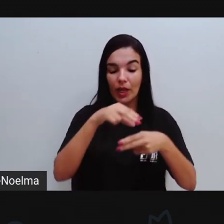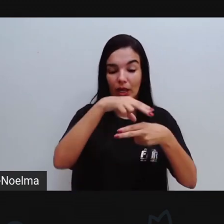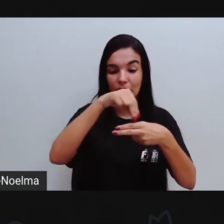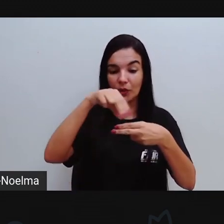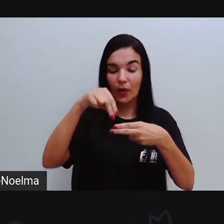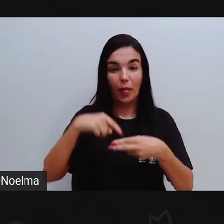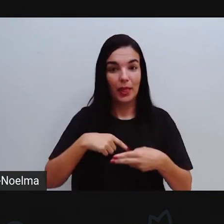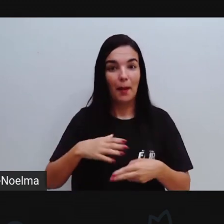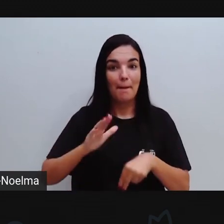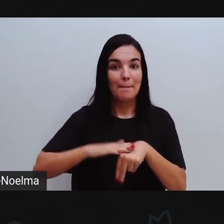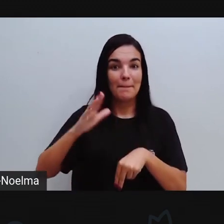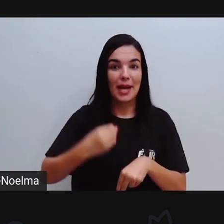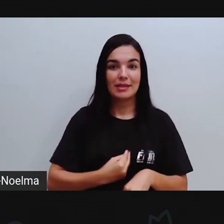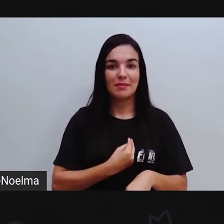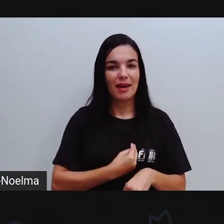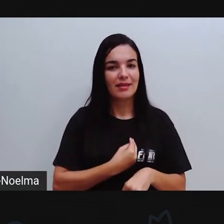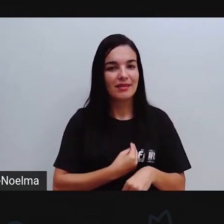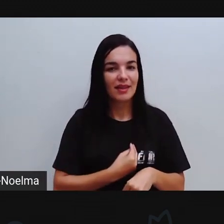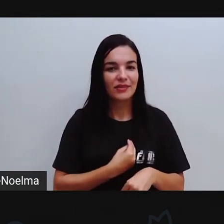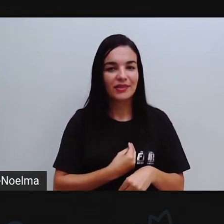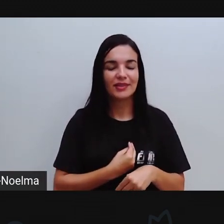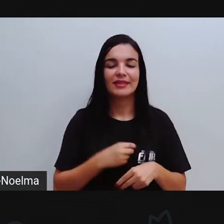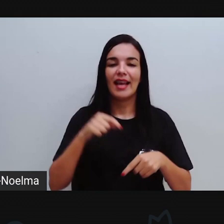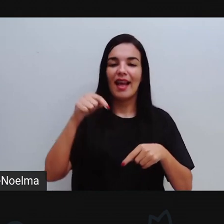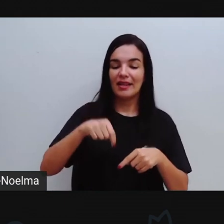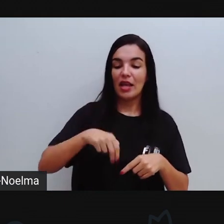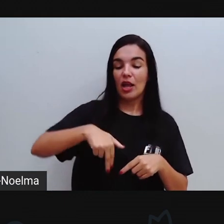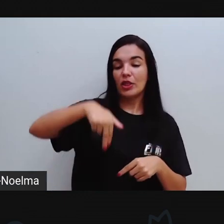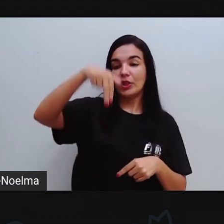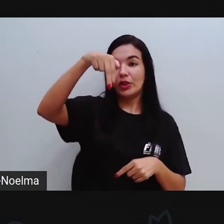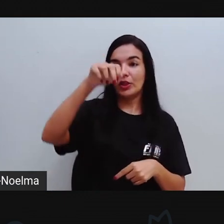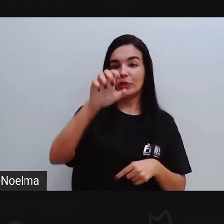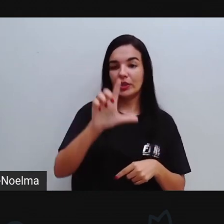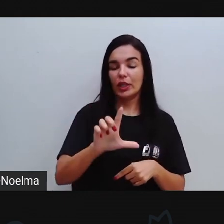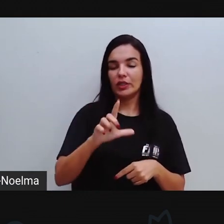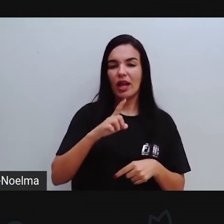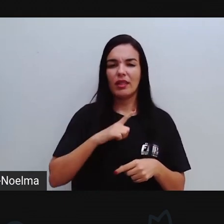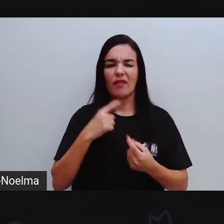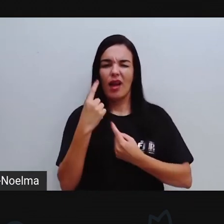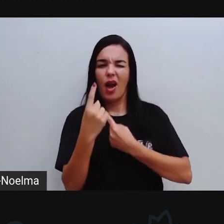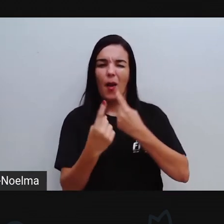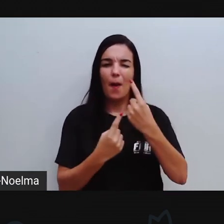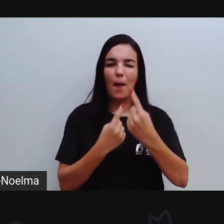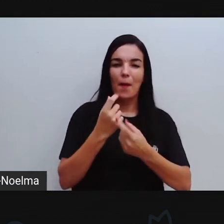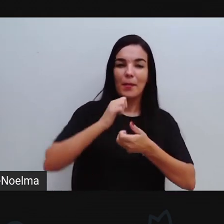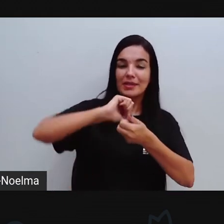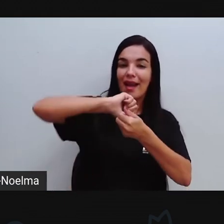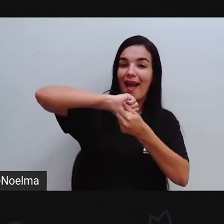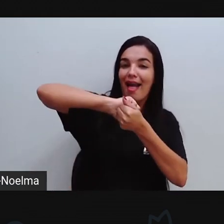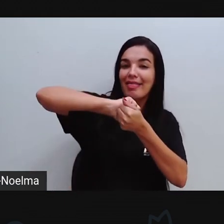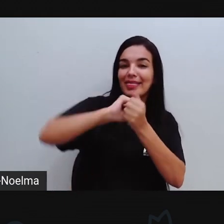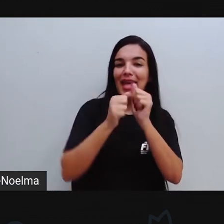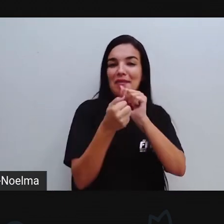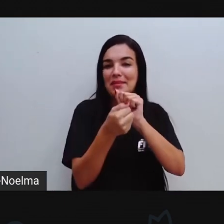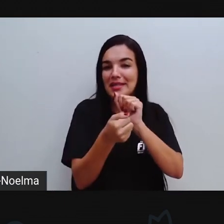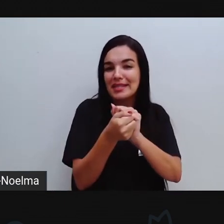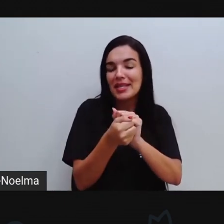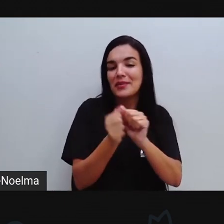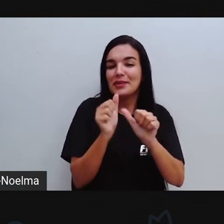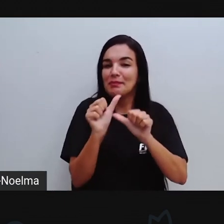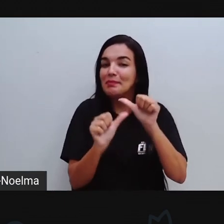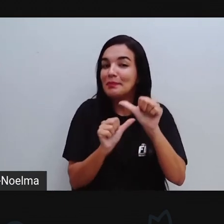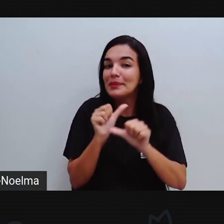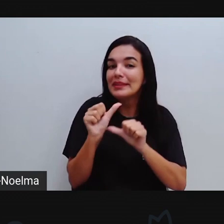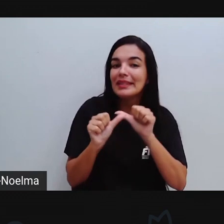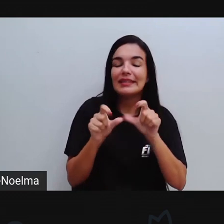E após ter vindo aqui para a região Nordeste, ela recebeu algumas coisinhas, né? Umas modificações ali que